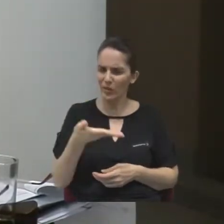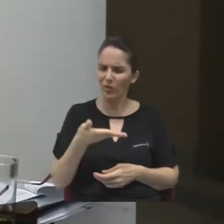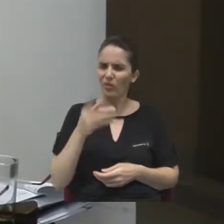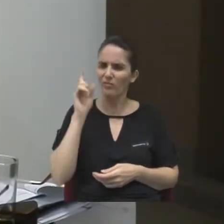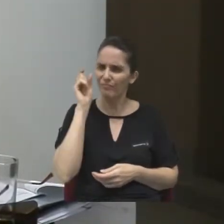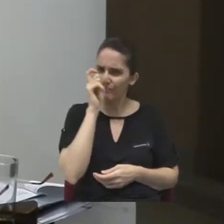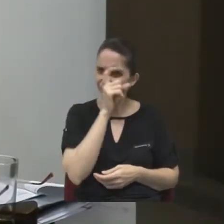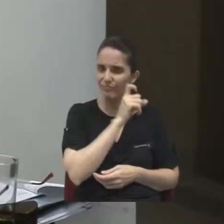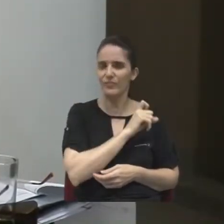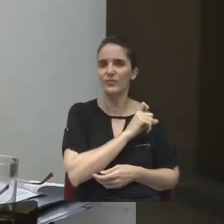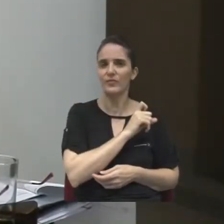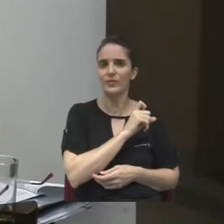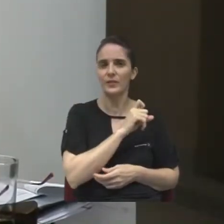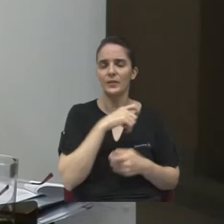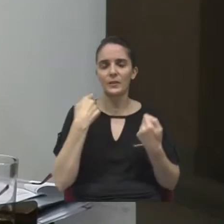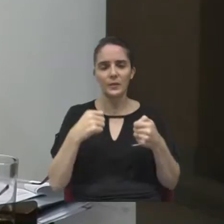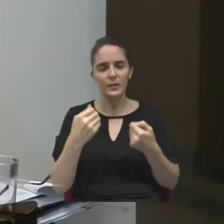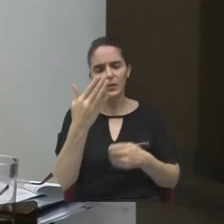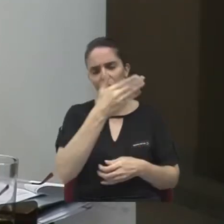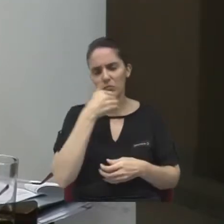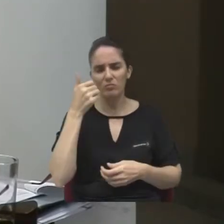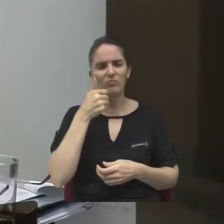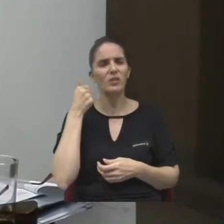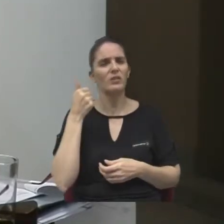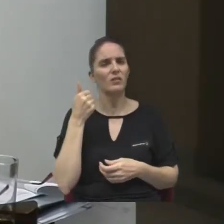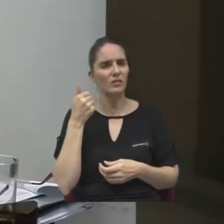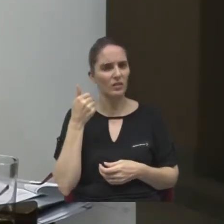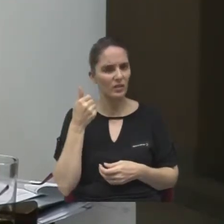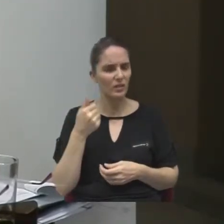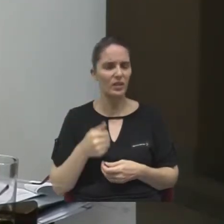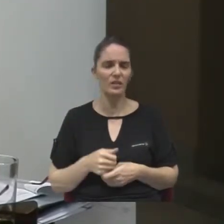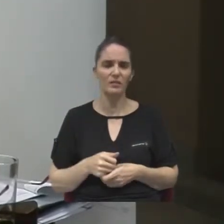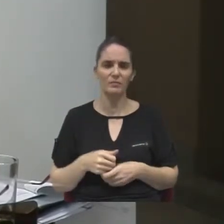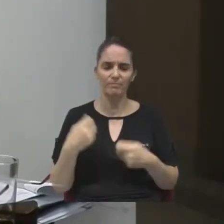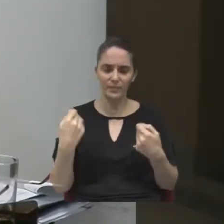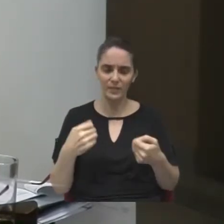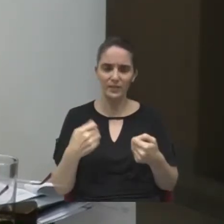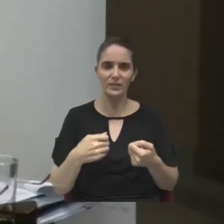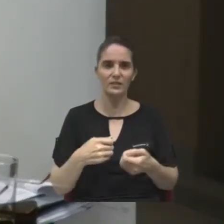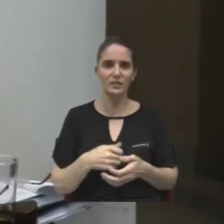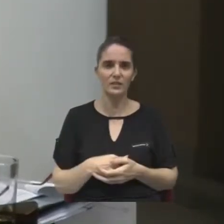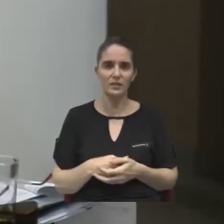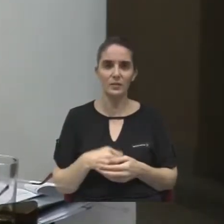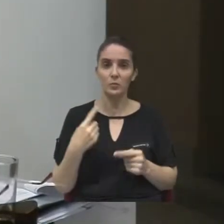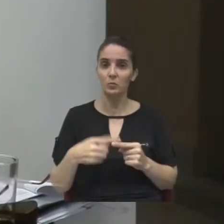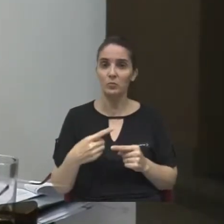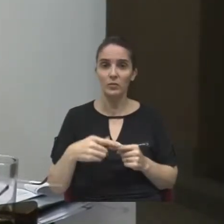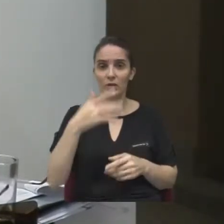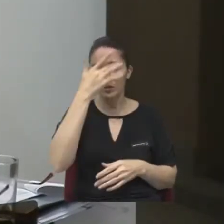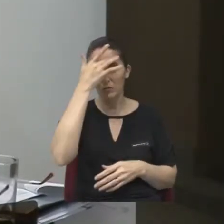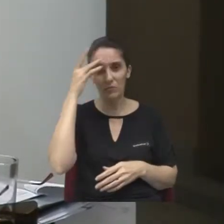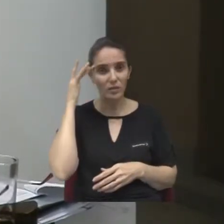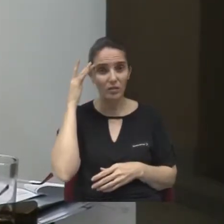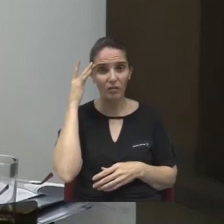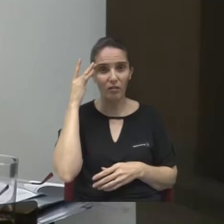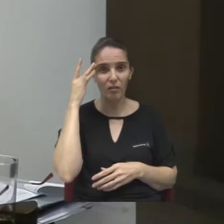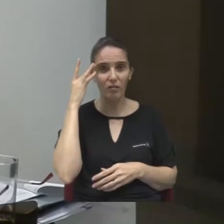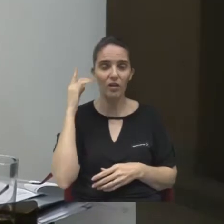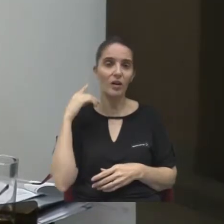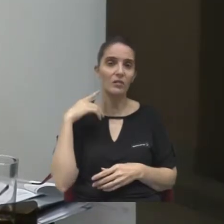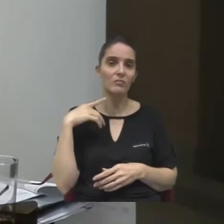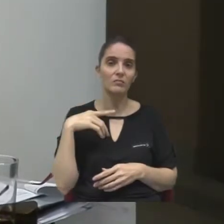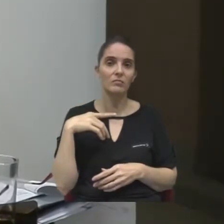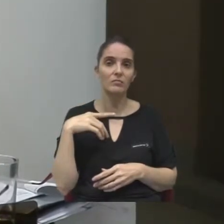sabemos. Temos que melhorar muito ainda como pessoas, né, porque jogamos ainda lixo em lugares